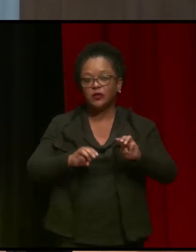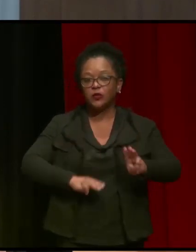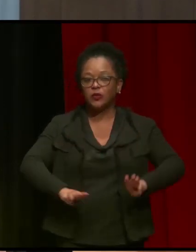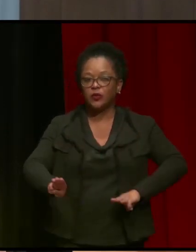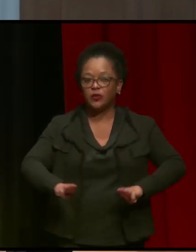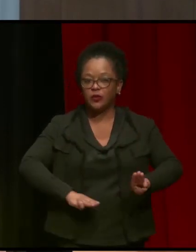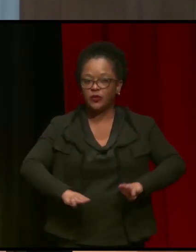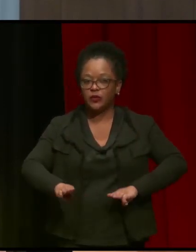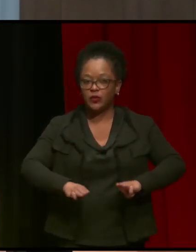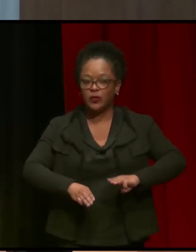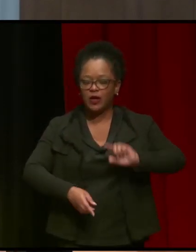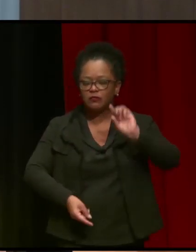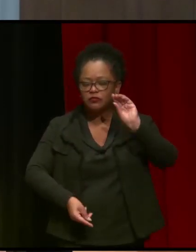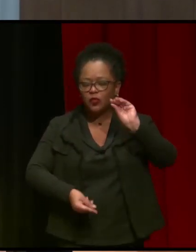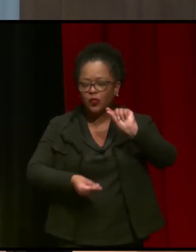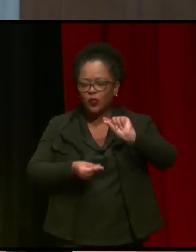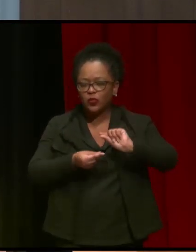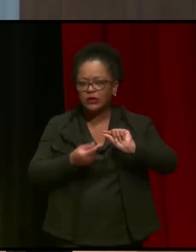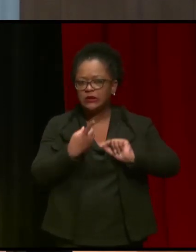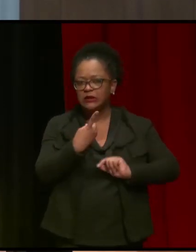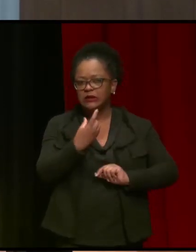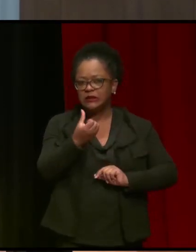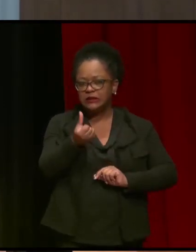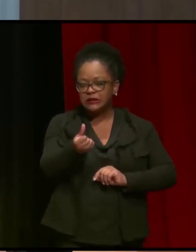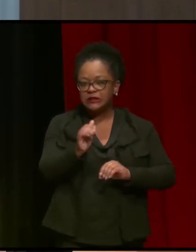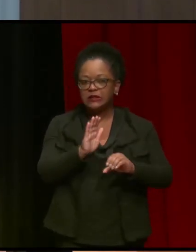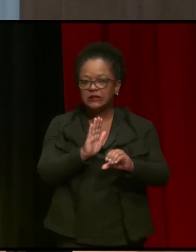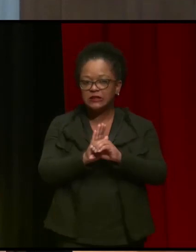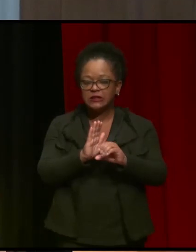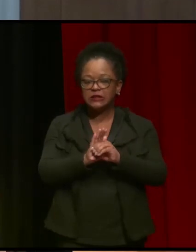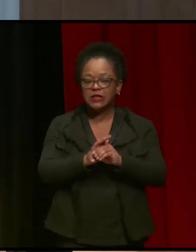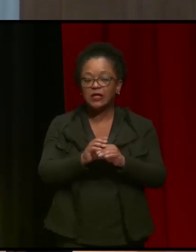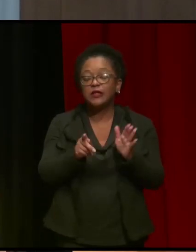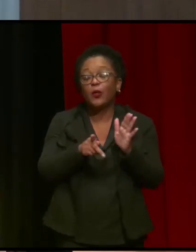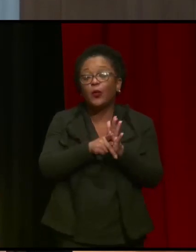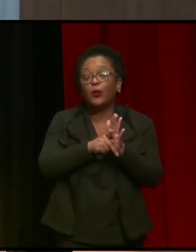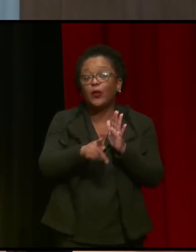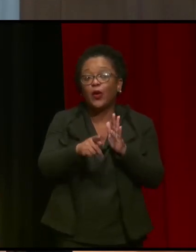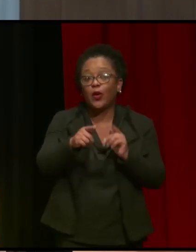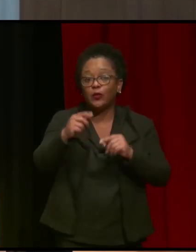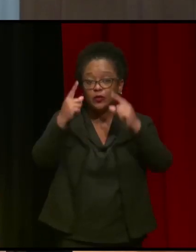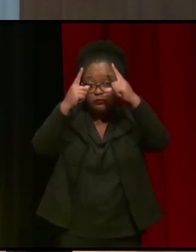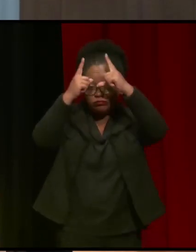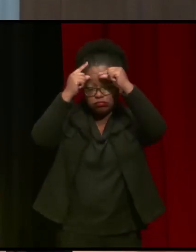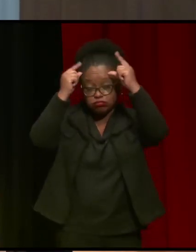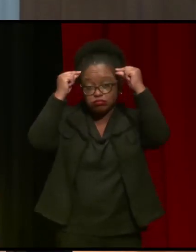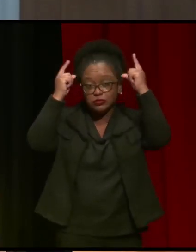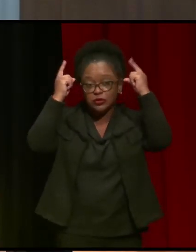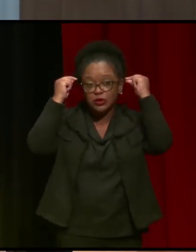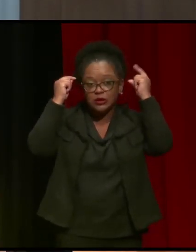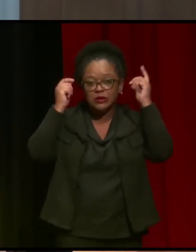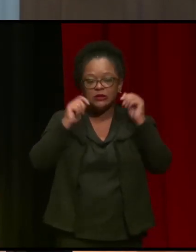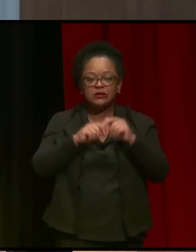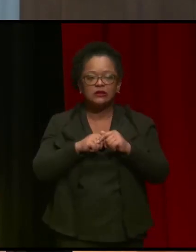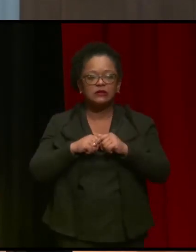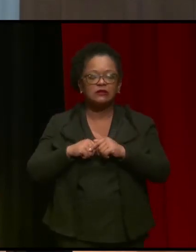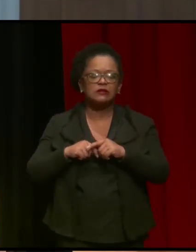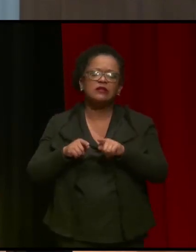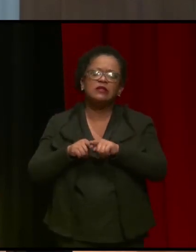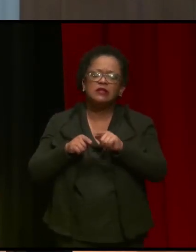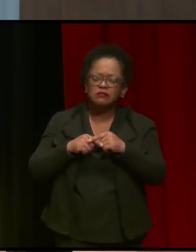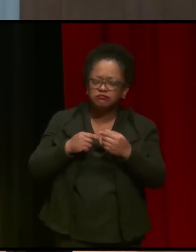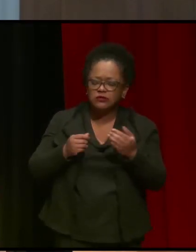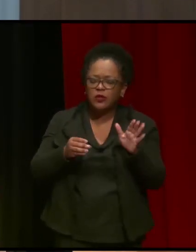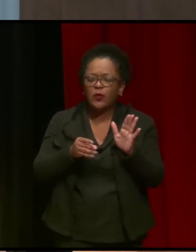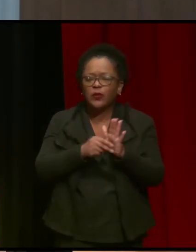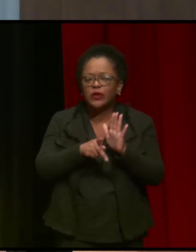capítulos, ele foi escrito para quem? Para os gregos, para o pessoal que era de fora da igreja. Então ele não fala de Jesus da genealogia, por quê? O que o grego